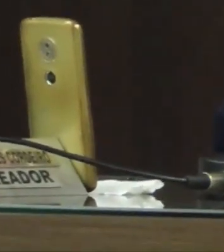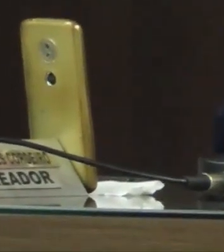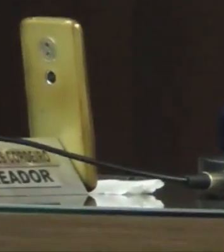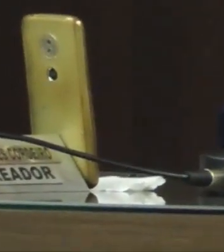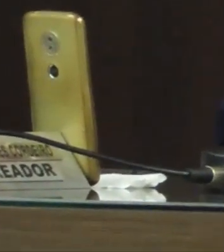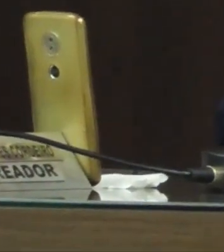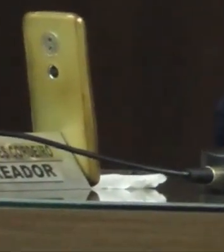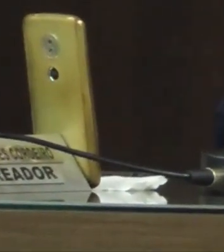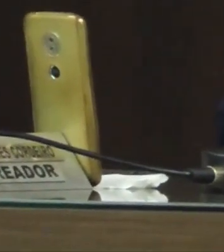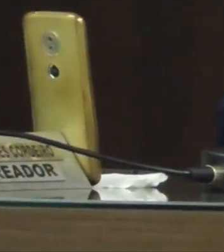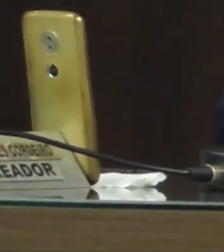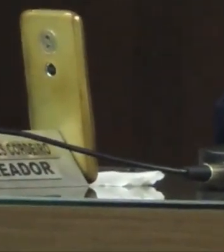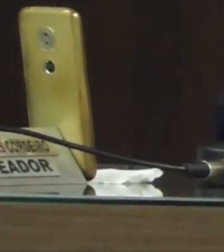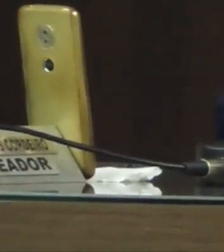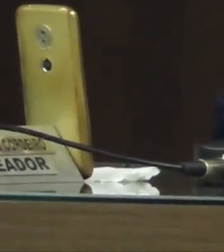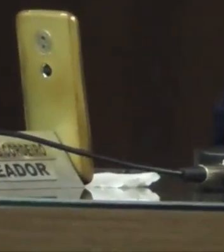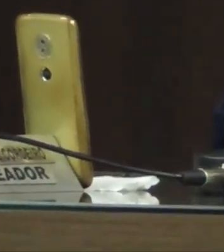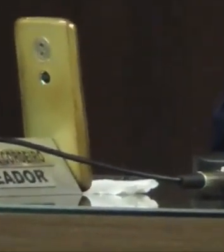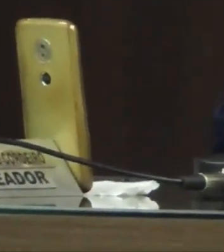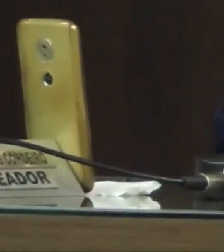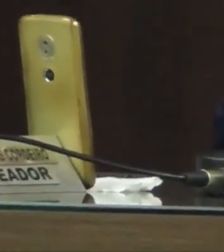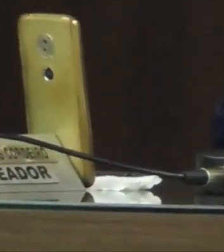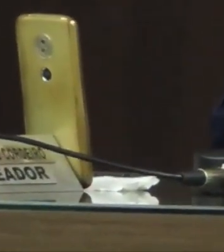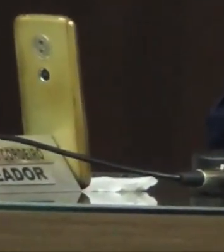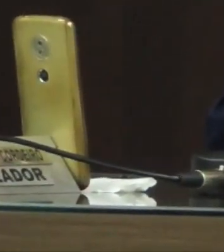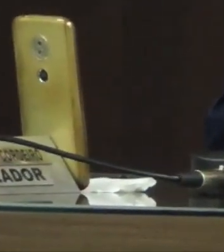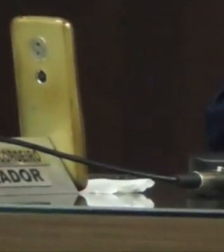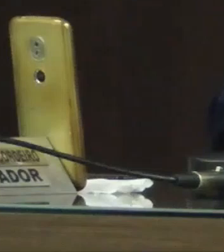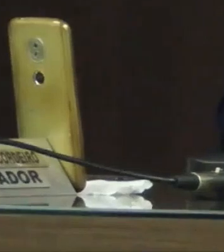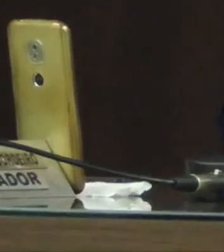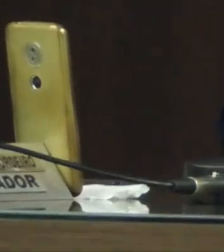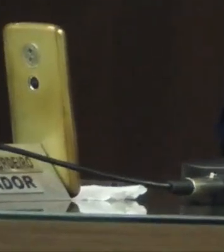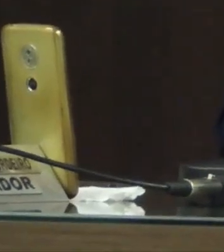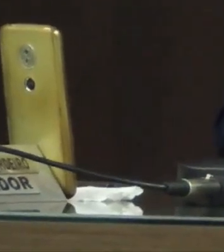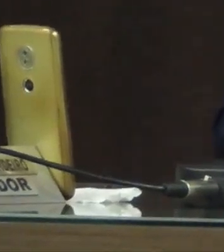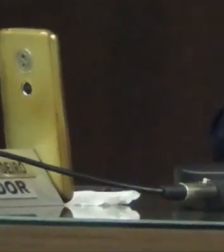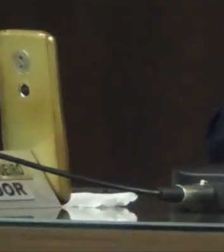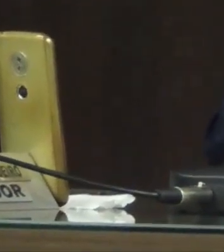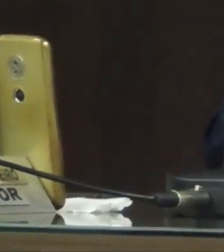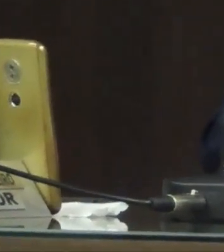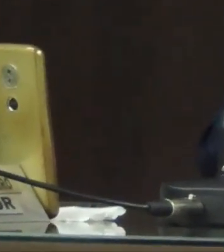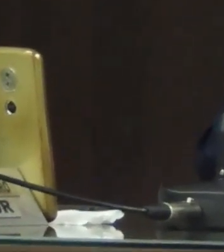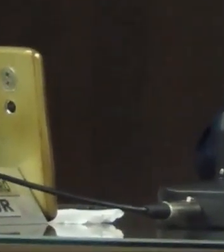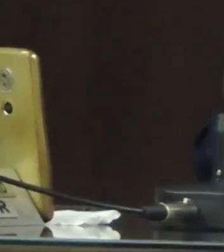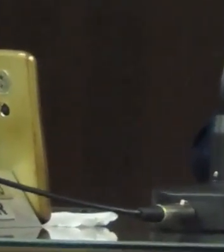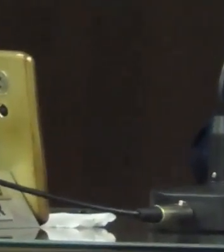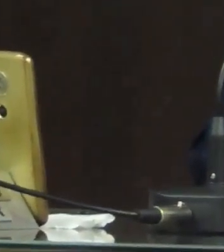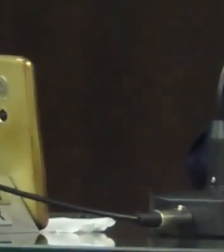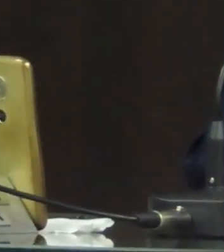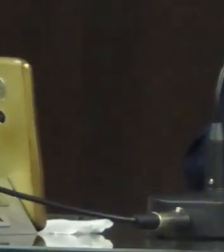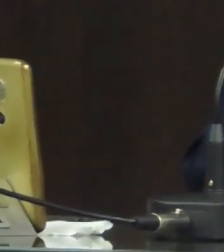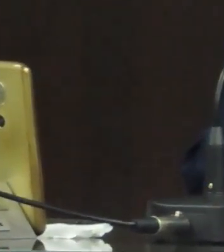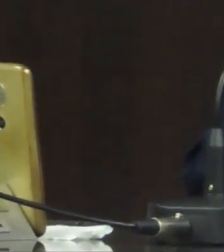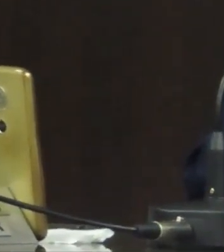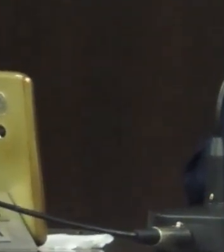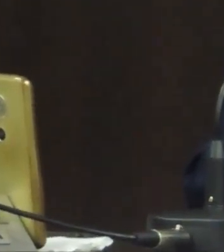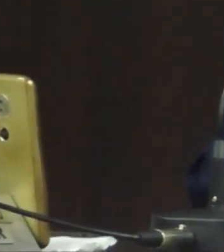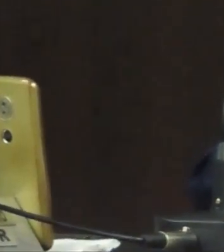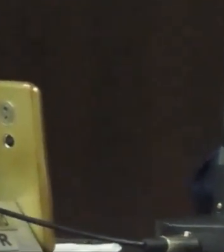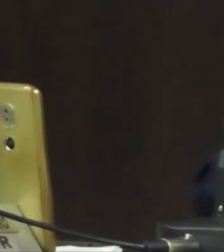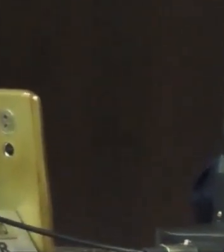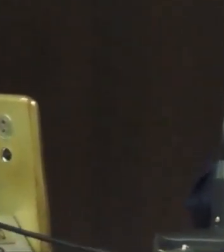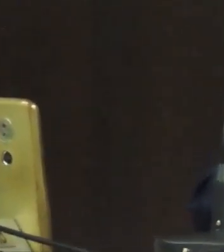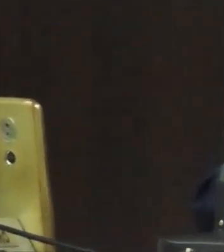do Rio, como o regional e como o Fundajan. Então, fica aqui aproveitando a presença do senhor aqui, é muito importante. O senhor leve